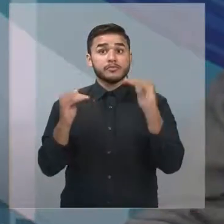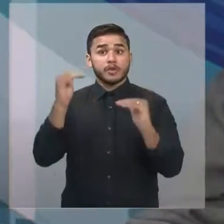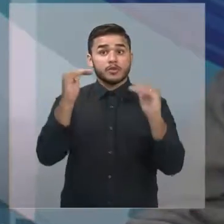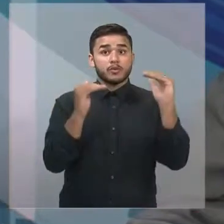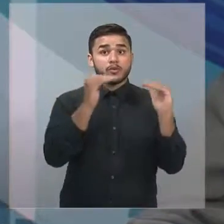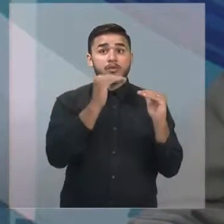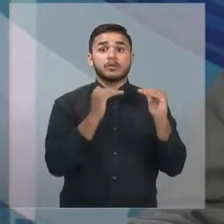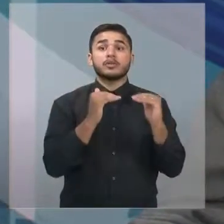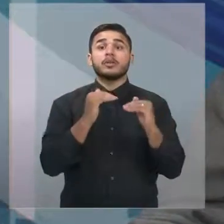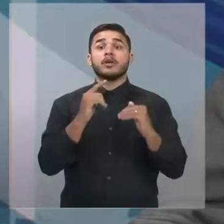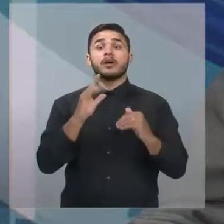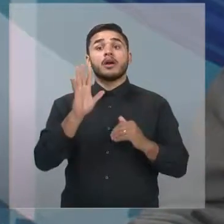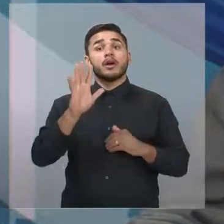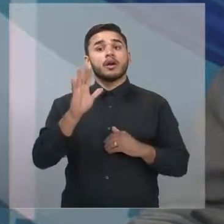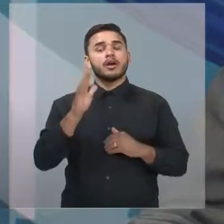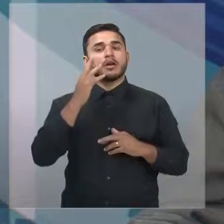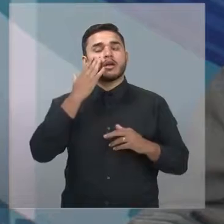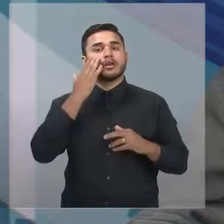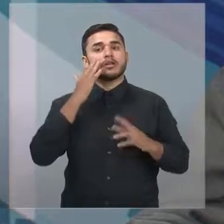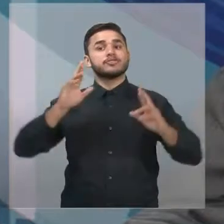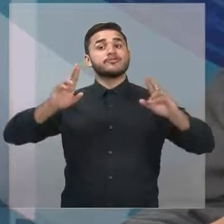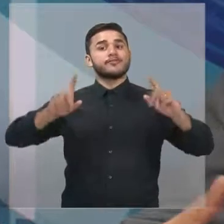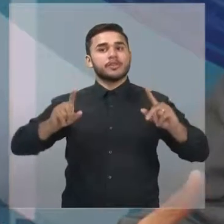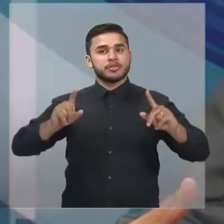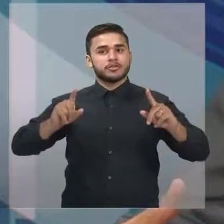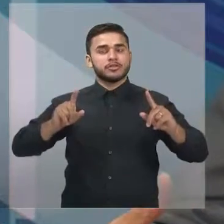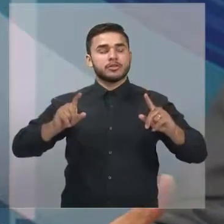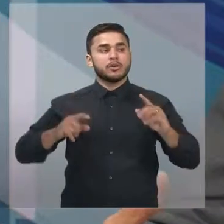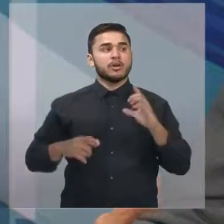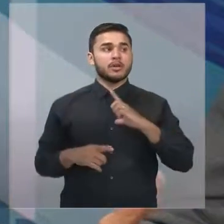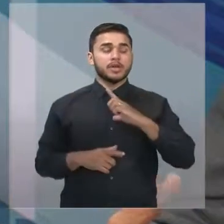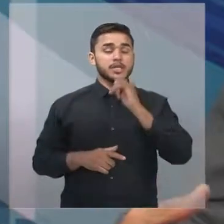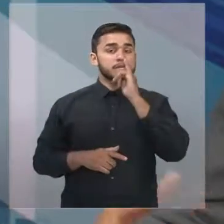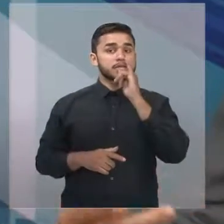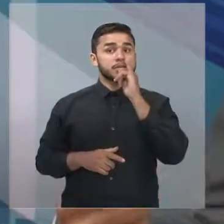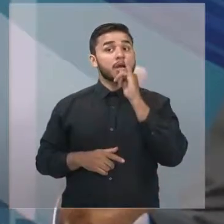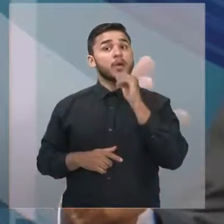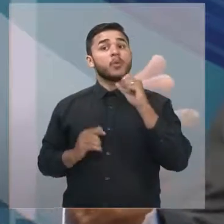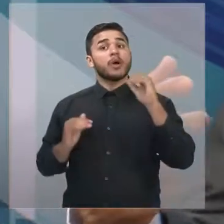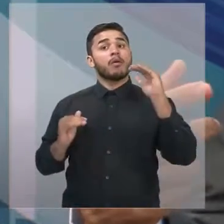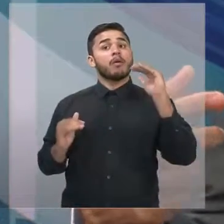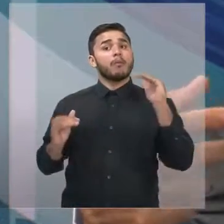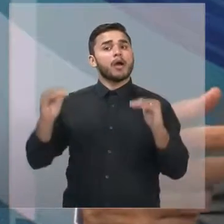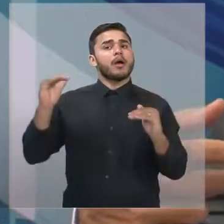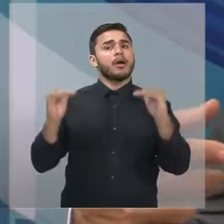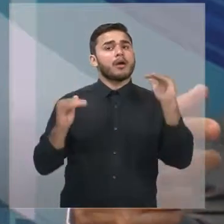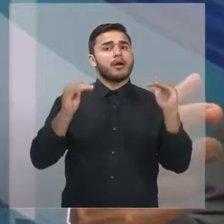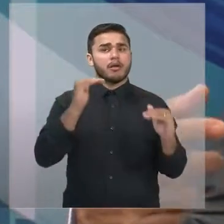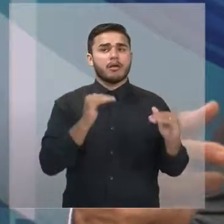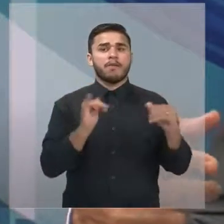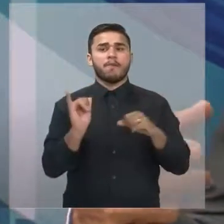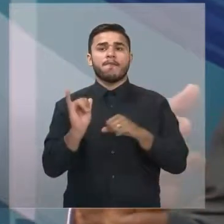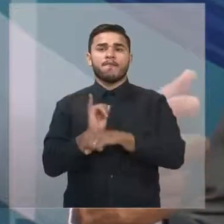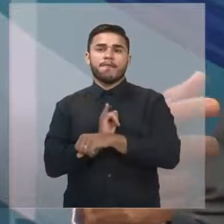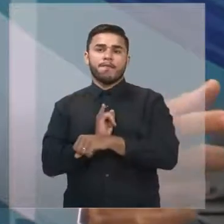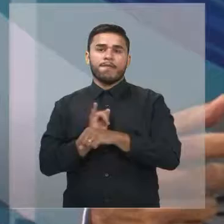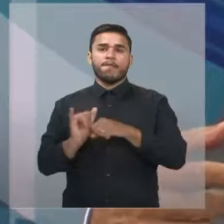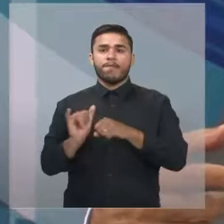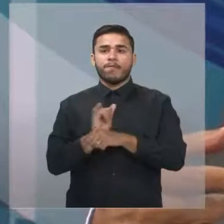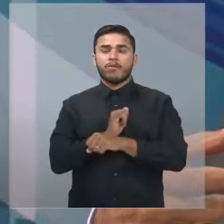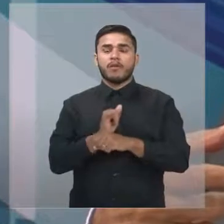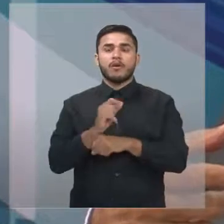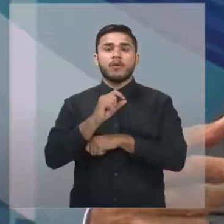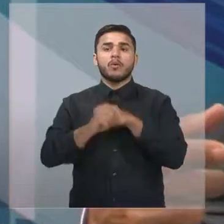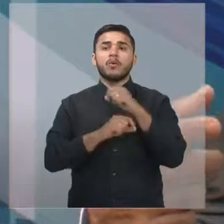desigualdade e outra é diferença. Não é? A desigualdade invoca alguma maneira